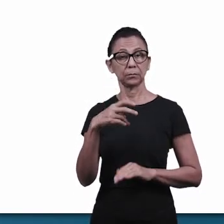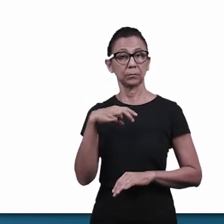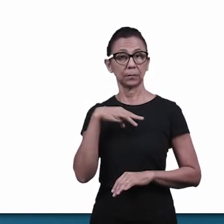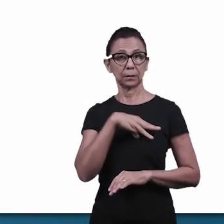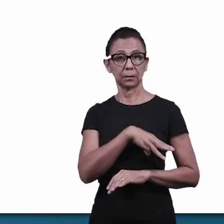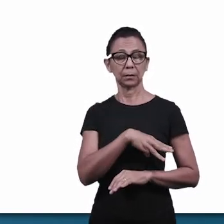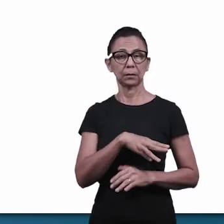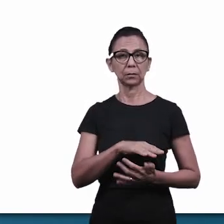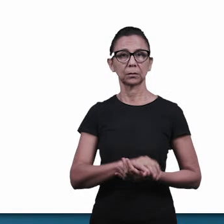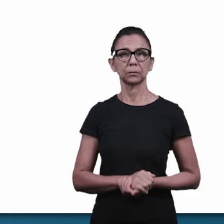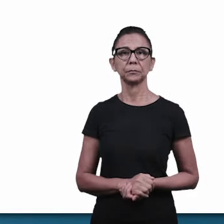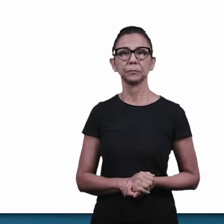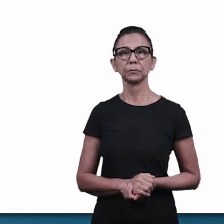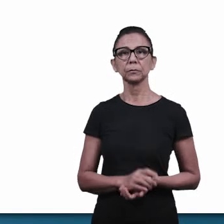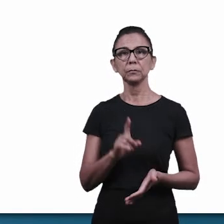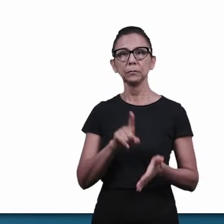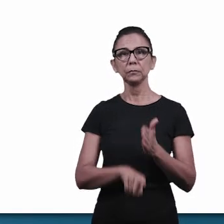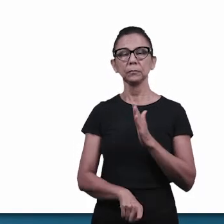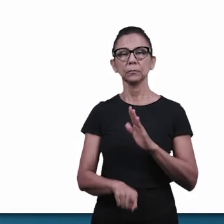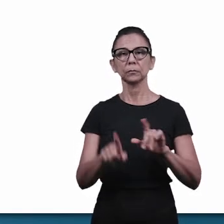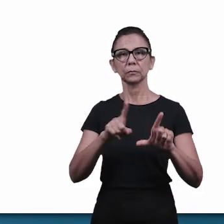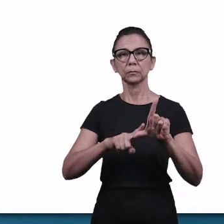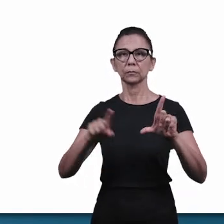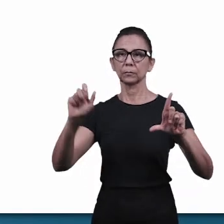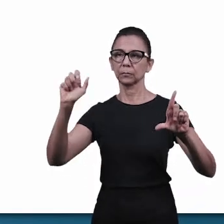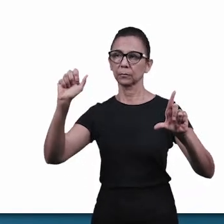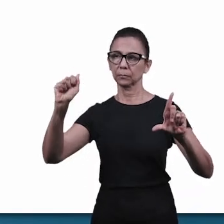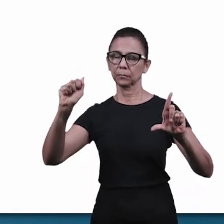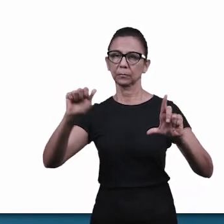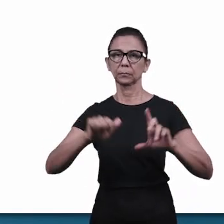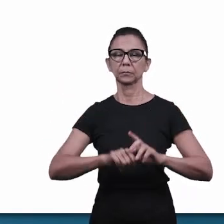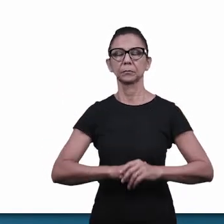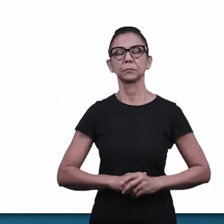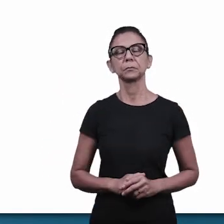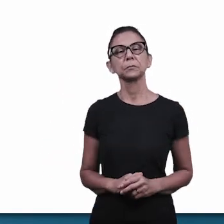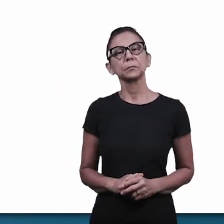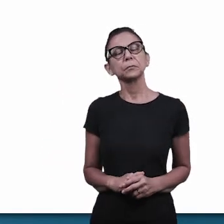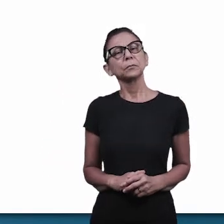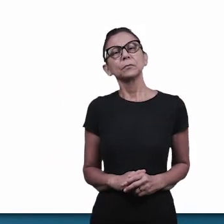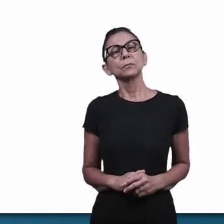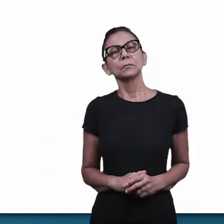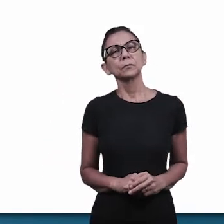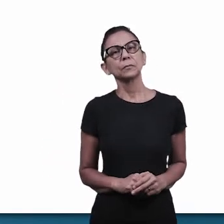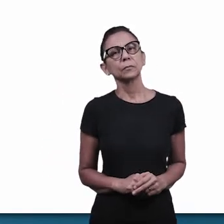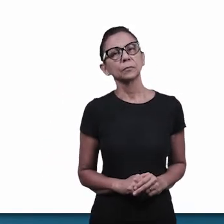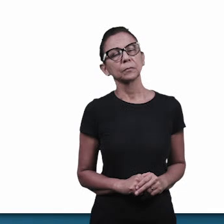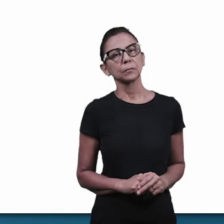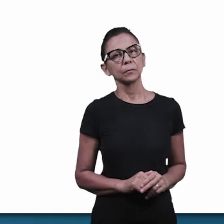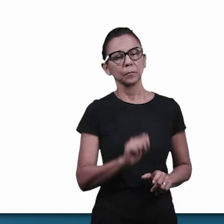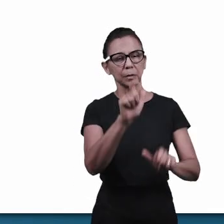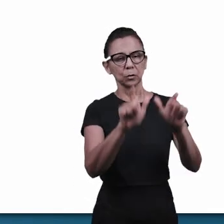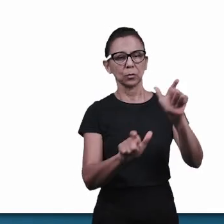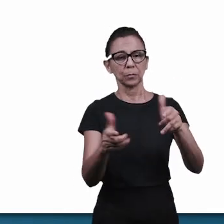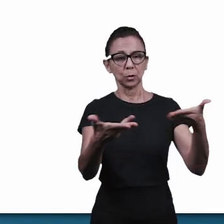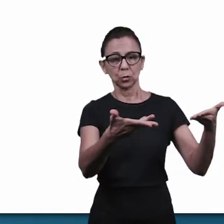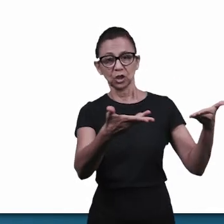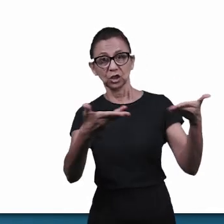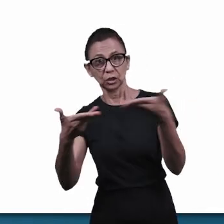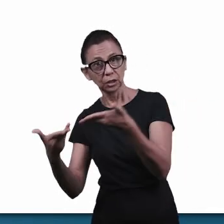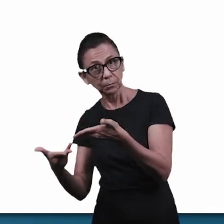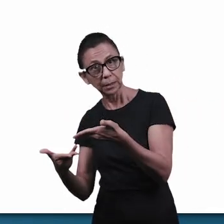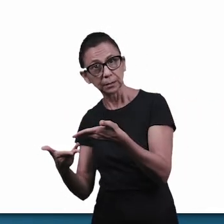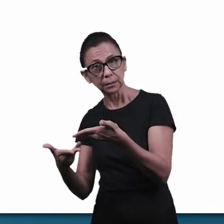Evangelho de Mateus, a pergunta do item A. Primeiro, a letra A diz assim: todos os chamados